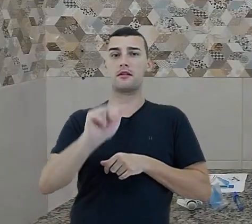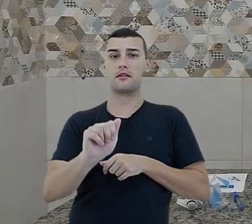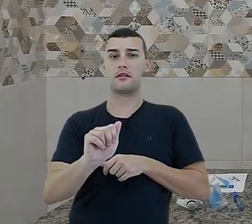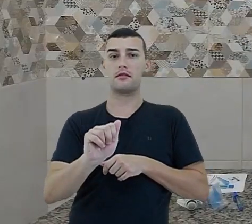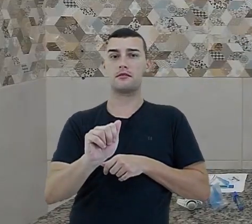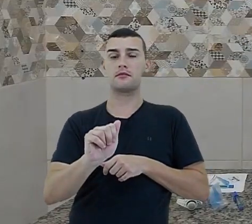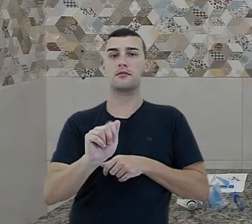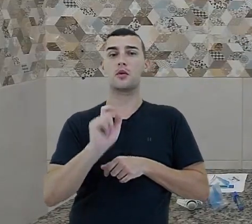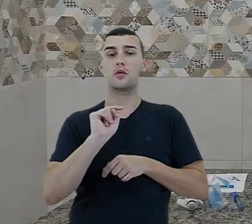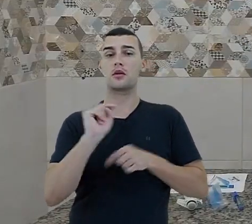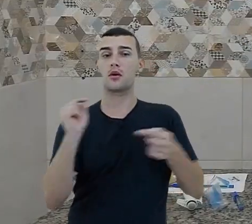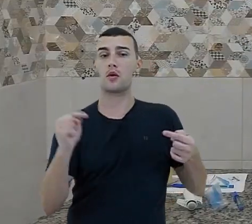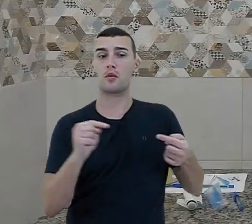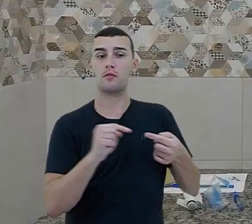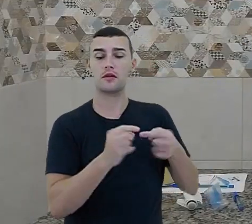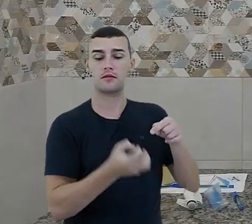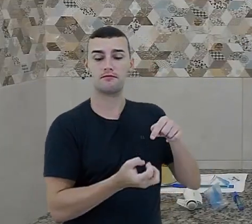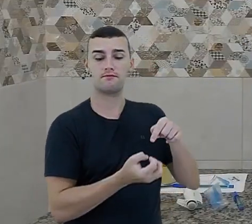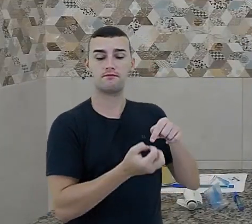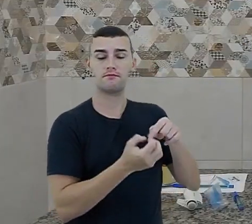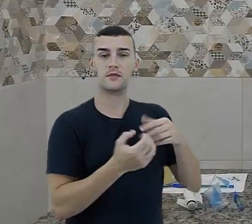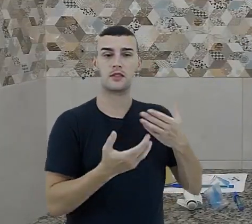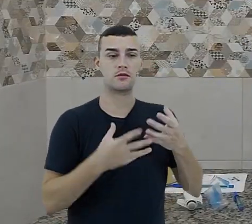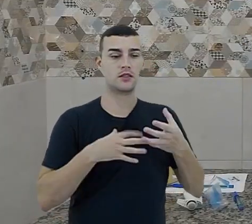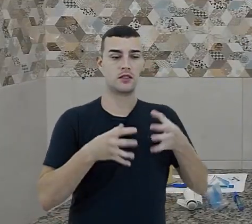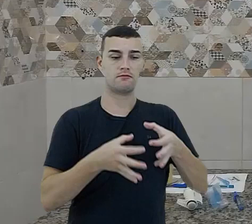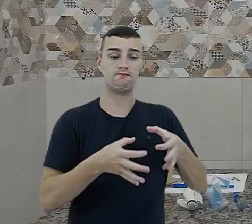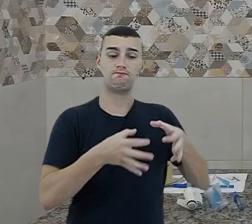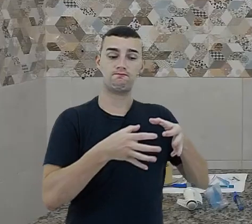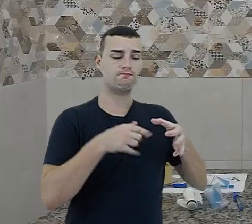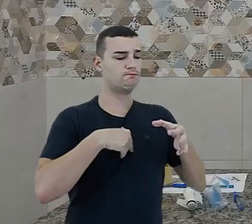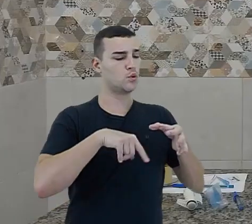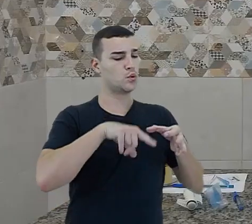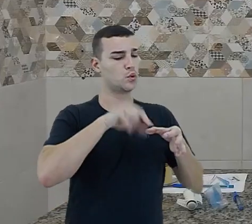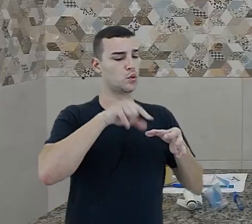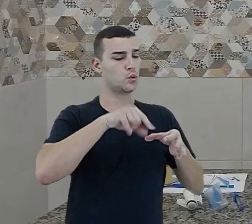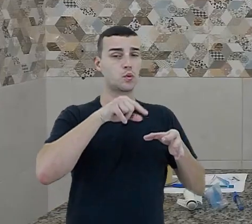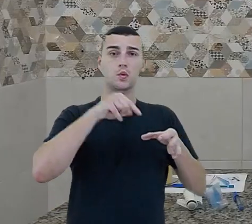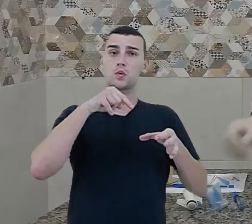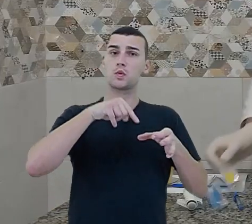minha micropipeta. Então eu venho aqui,